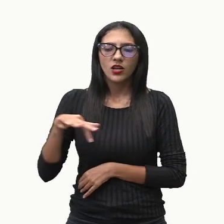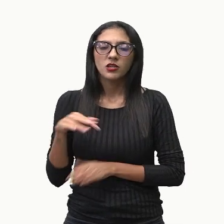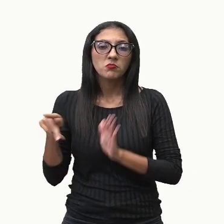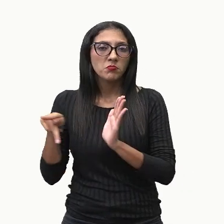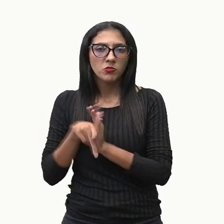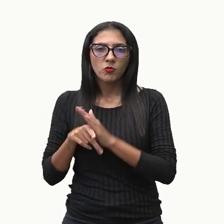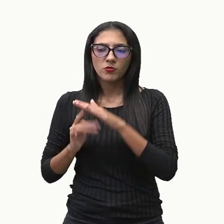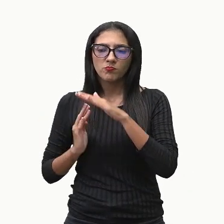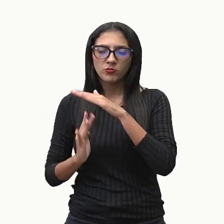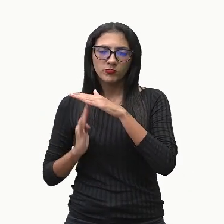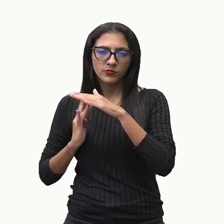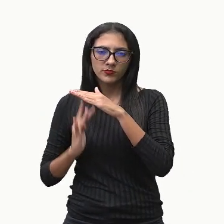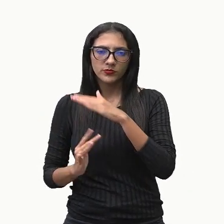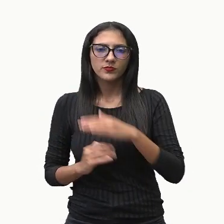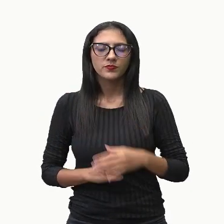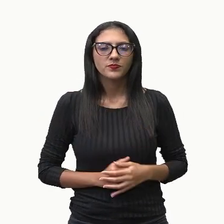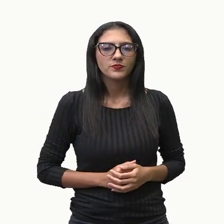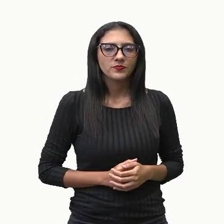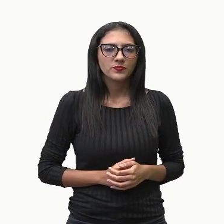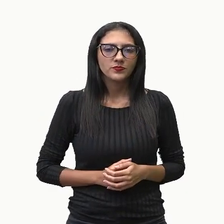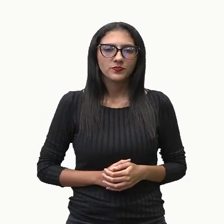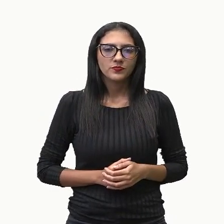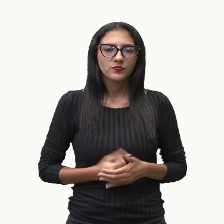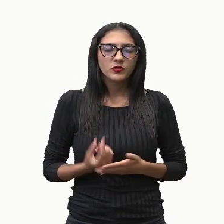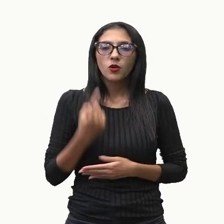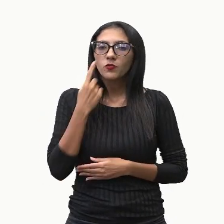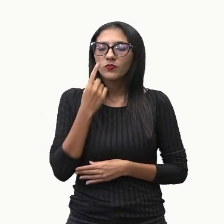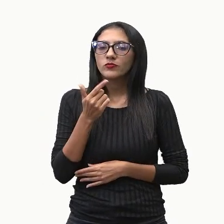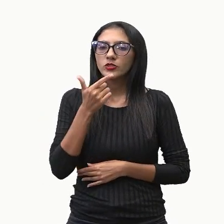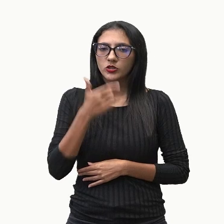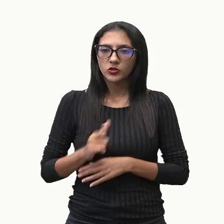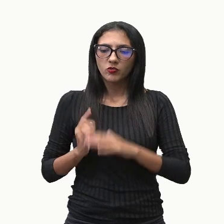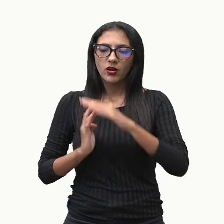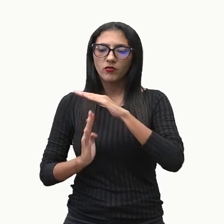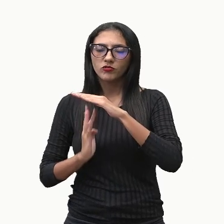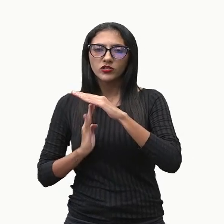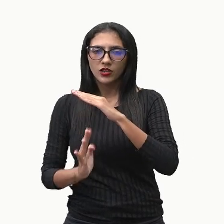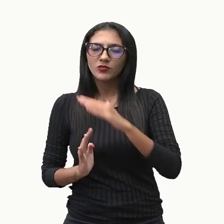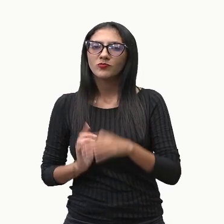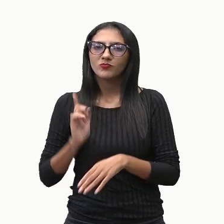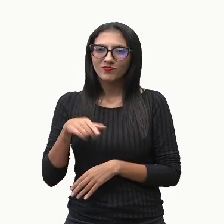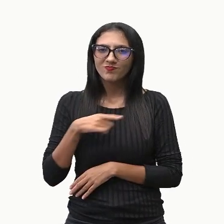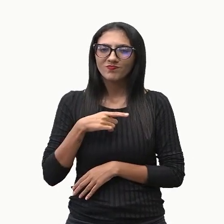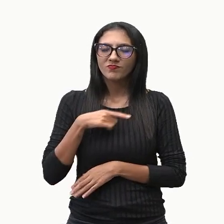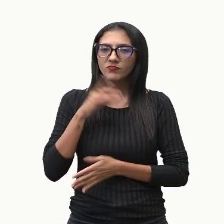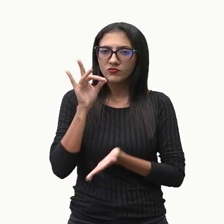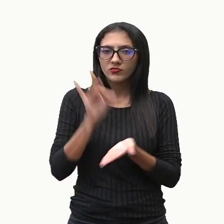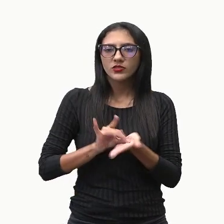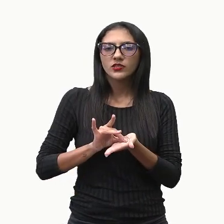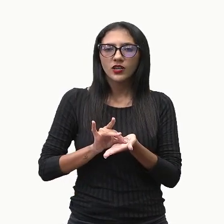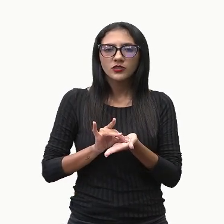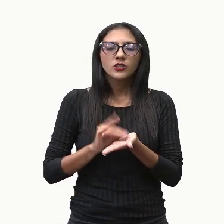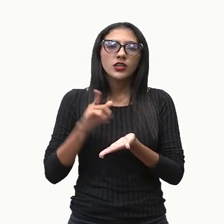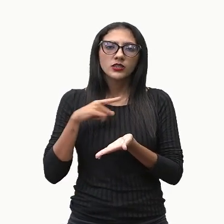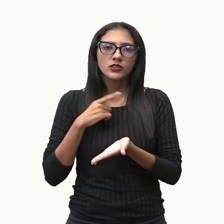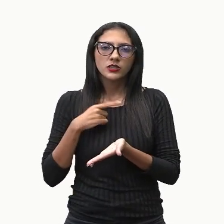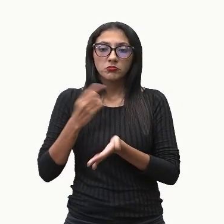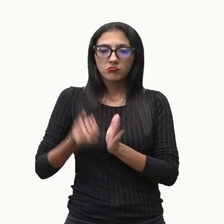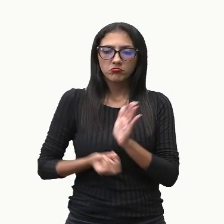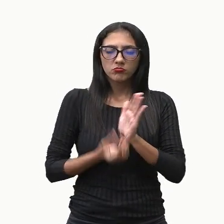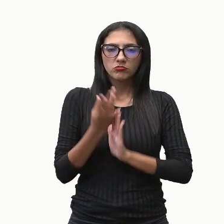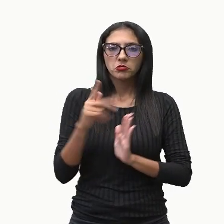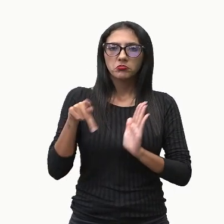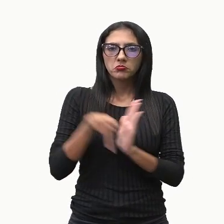refugiados. Então observem que os refugiados são uma realidade a ponto de que se criem aí os